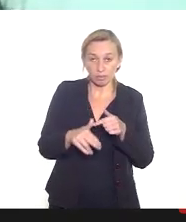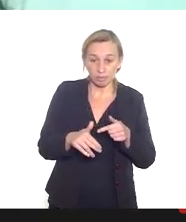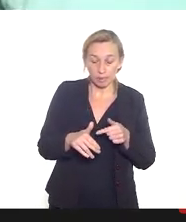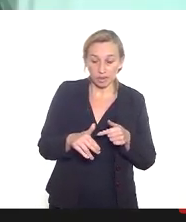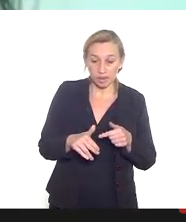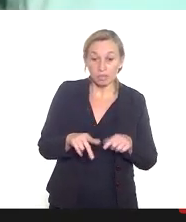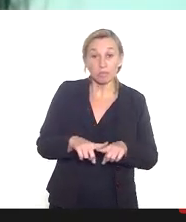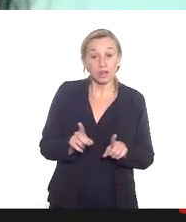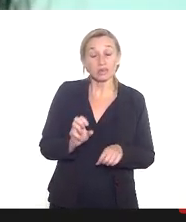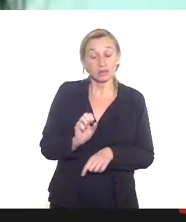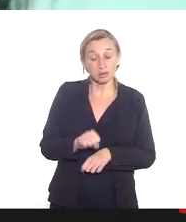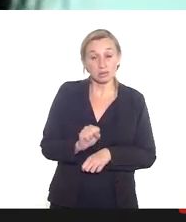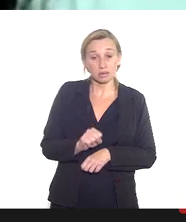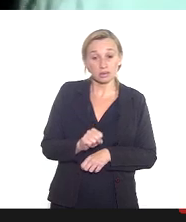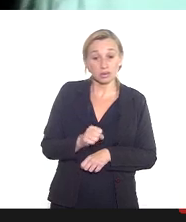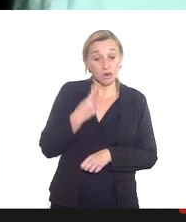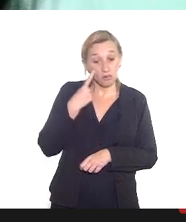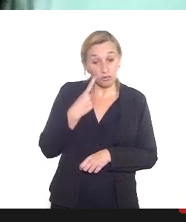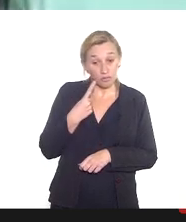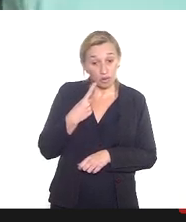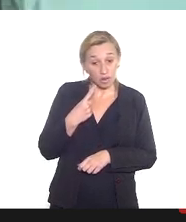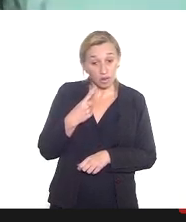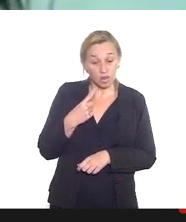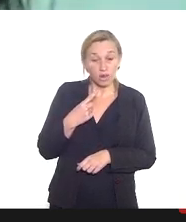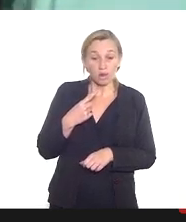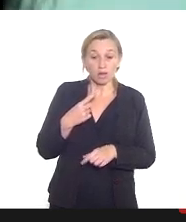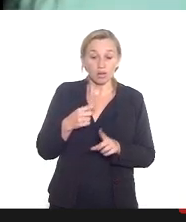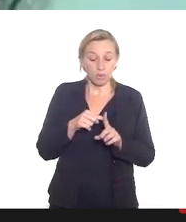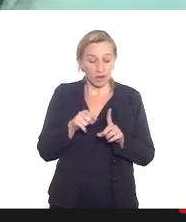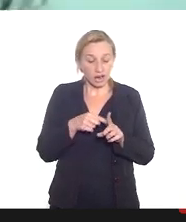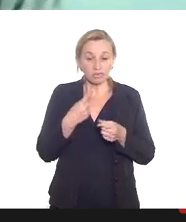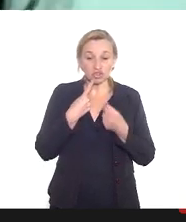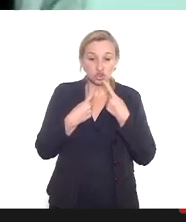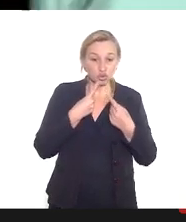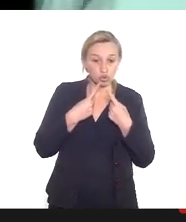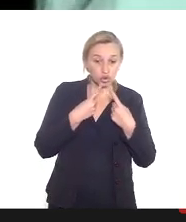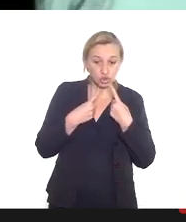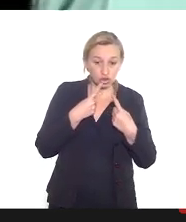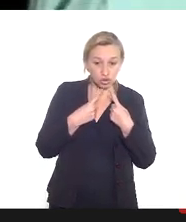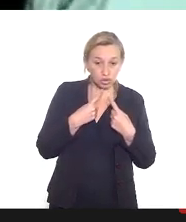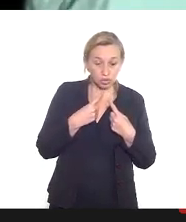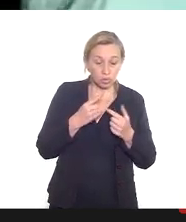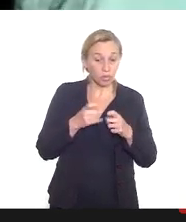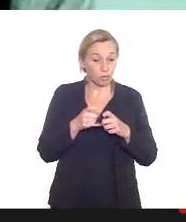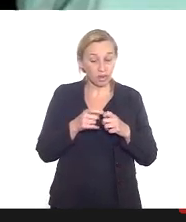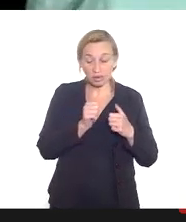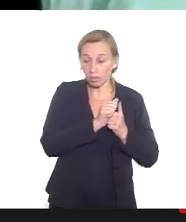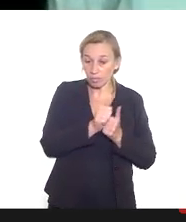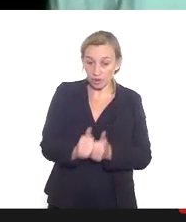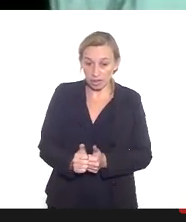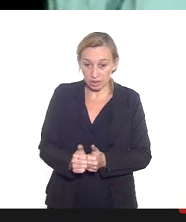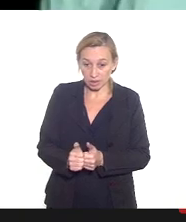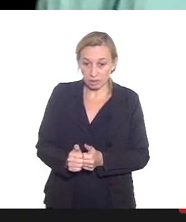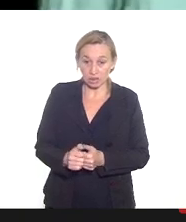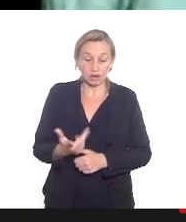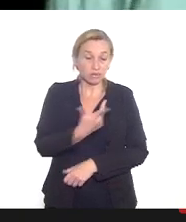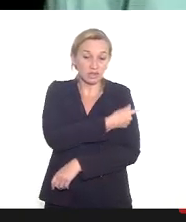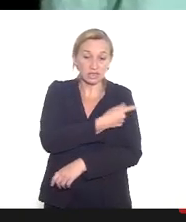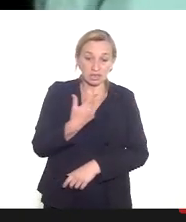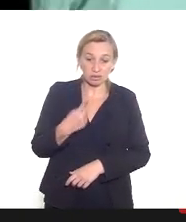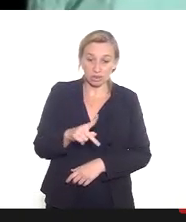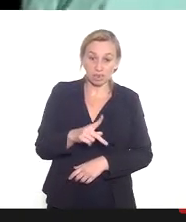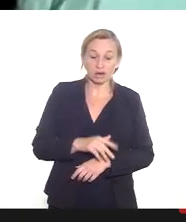sim ver com a gestão de discutir com a gestante com o médico que assiste a afinação das Gestantes